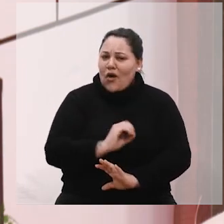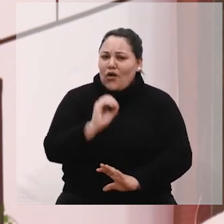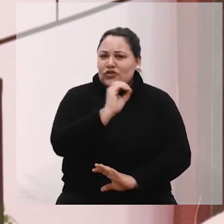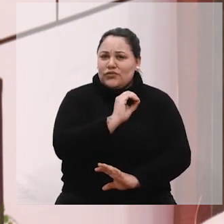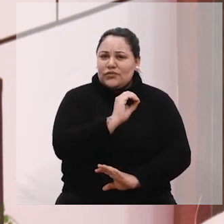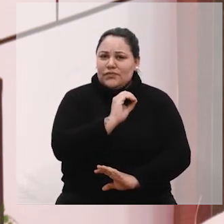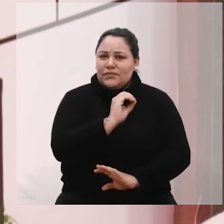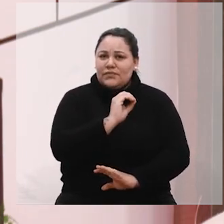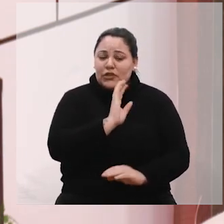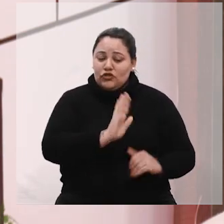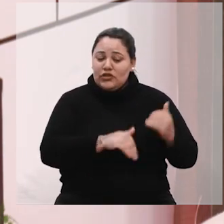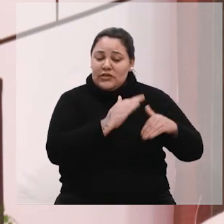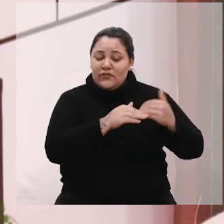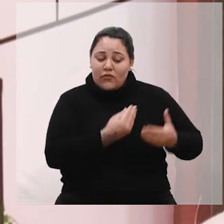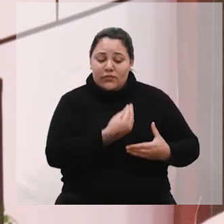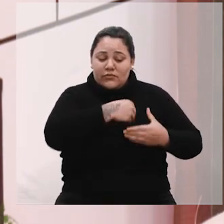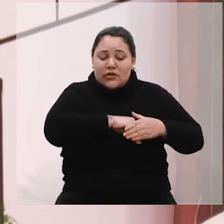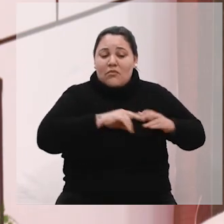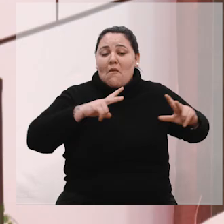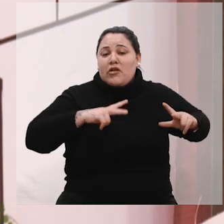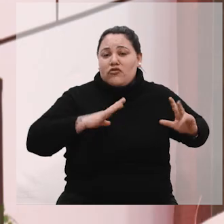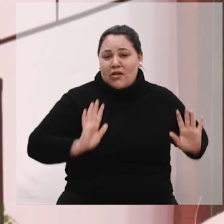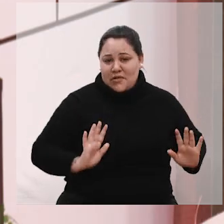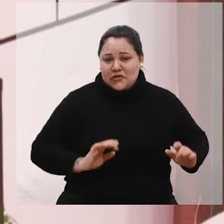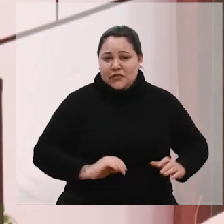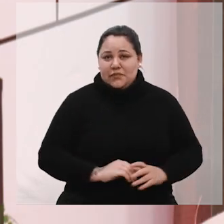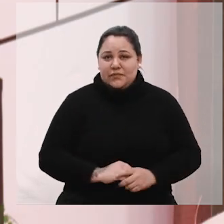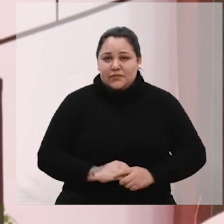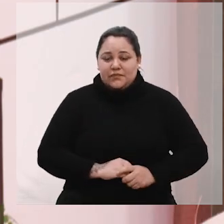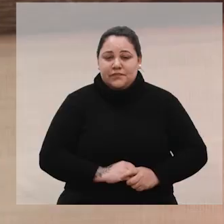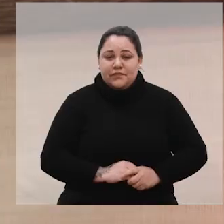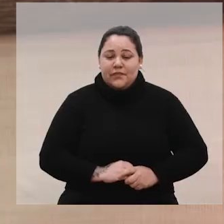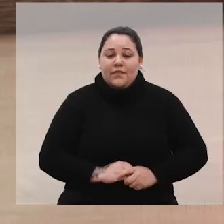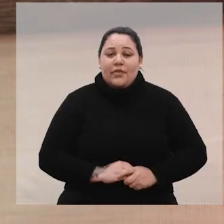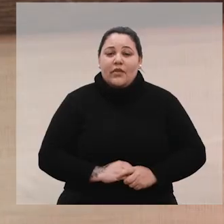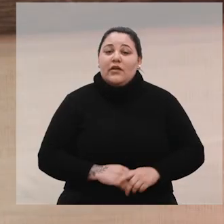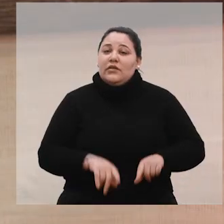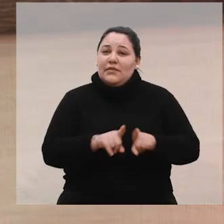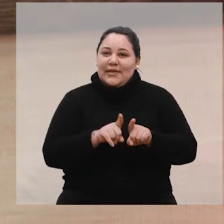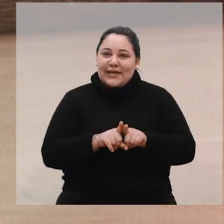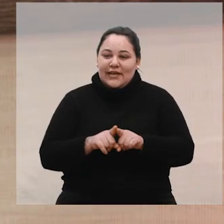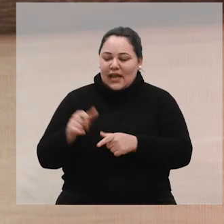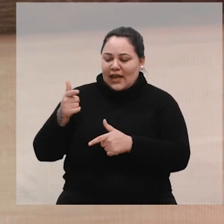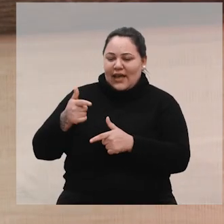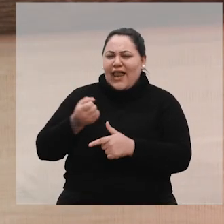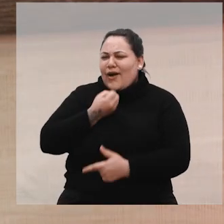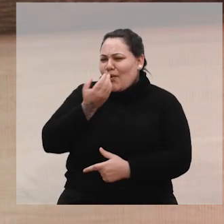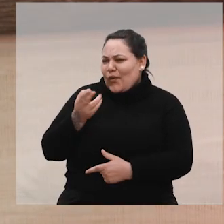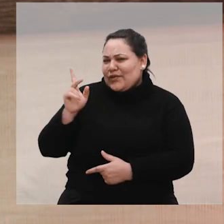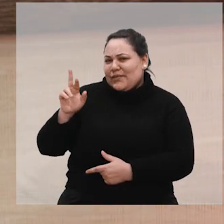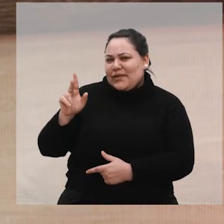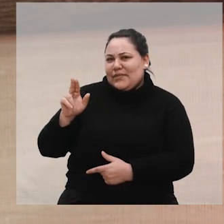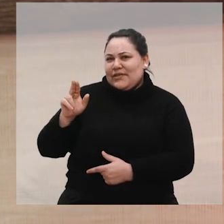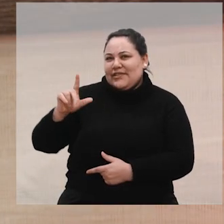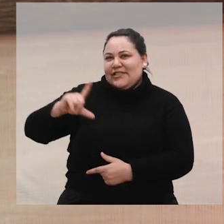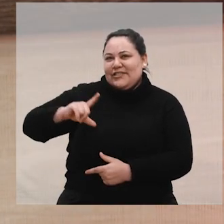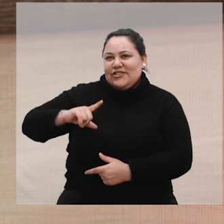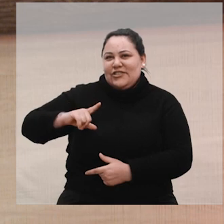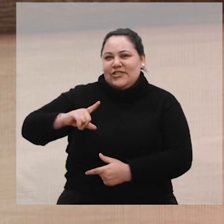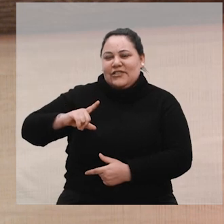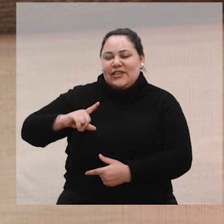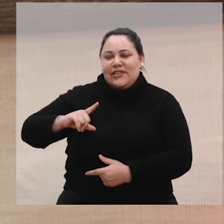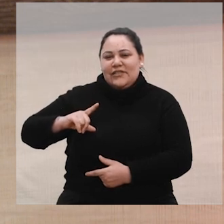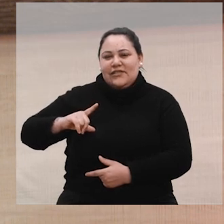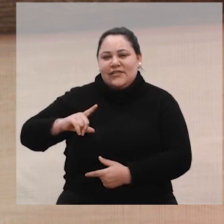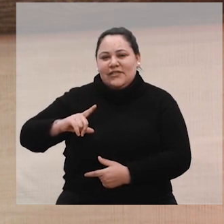para crescimento pessoal. A introspecção, né? É. Se bem que ela divide num primeiro momento lá com a irmã, que tinha uma